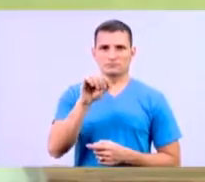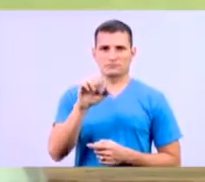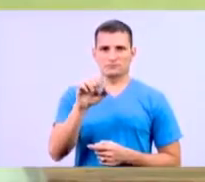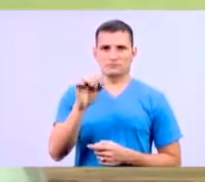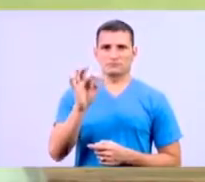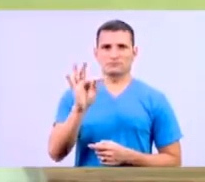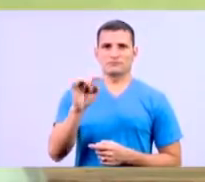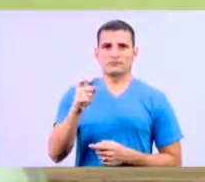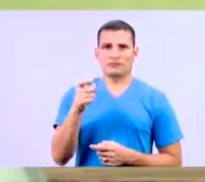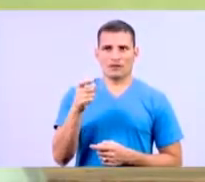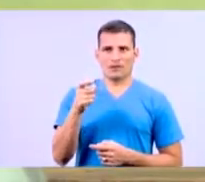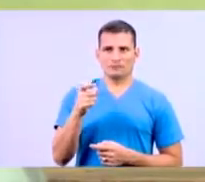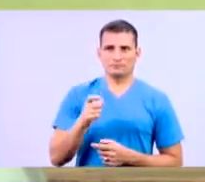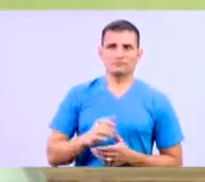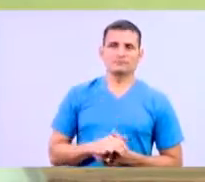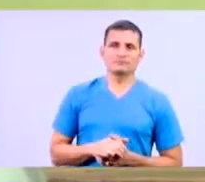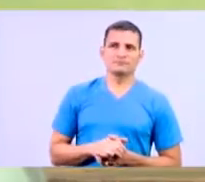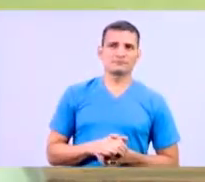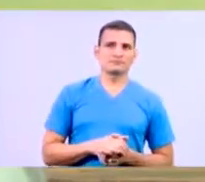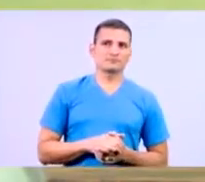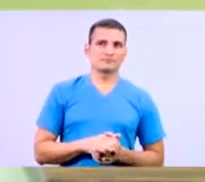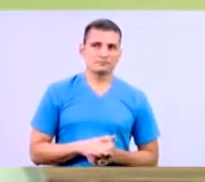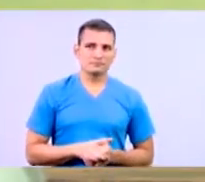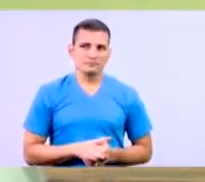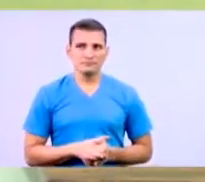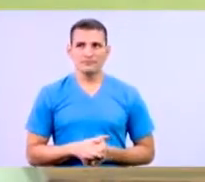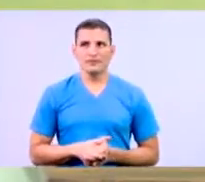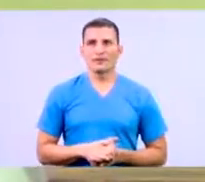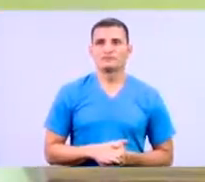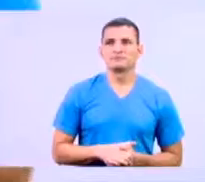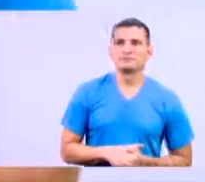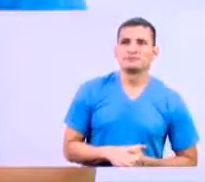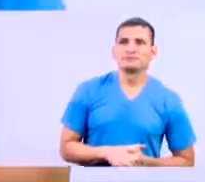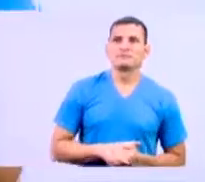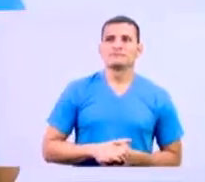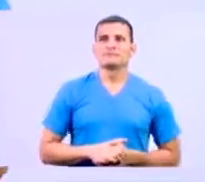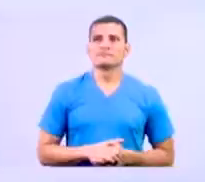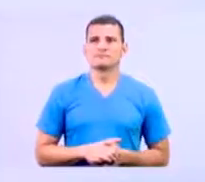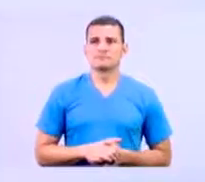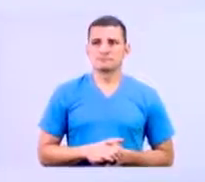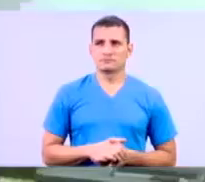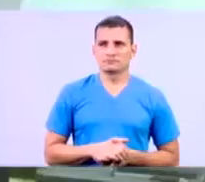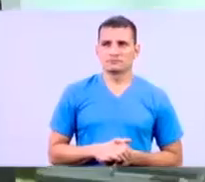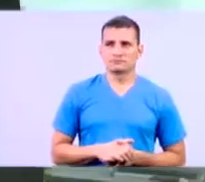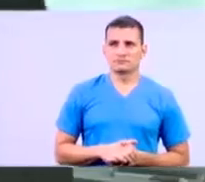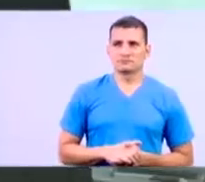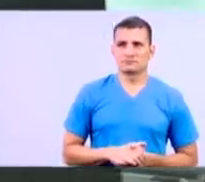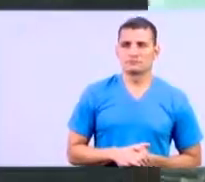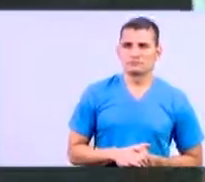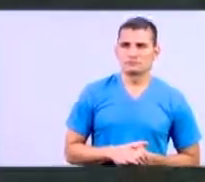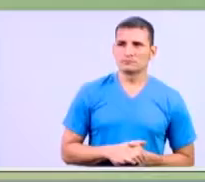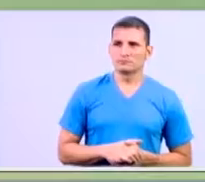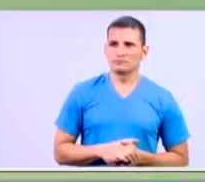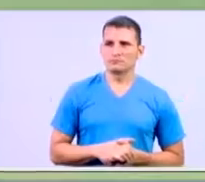certo também, 1000 base TX, porque você já fez a conversão. Mas só para a gente voltar para o padrão, seria o